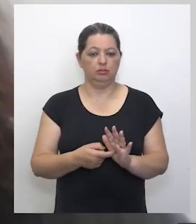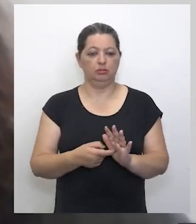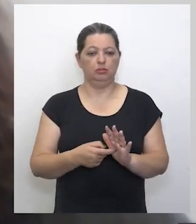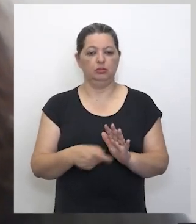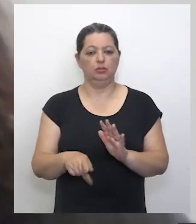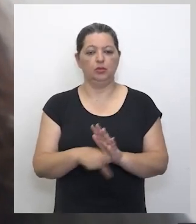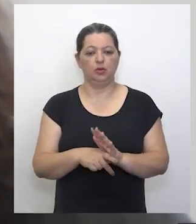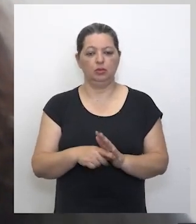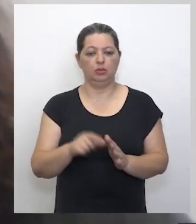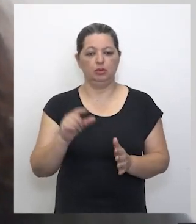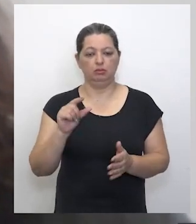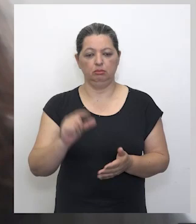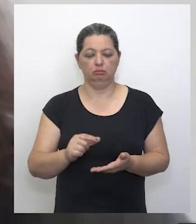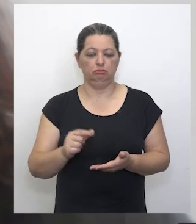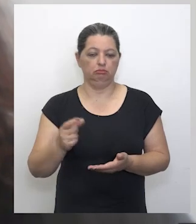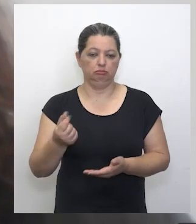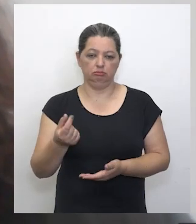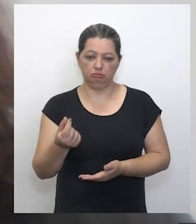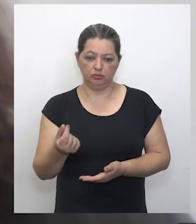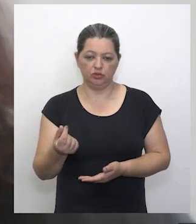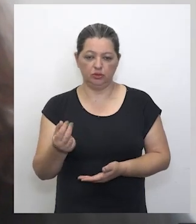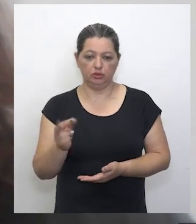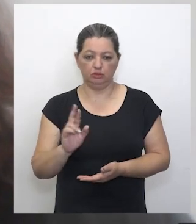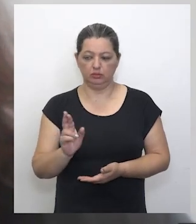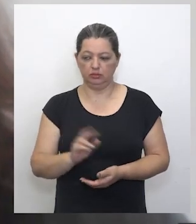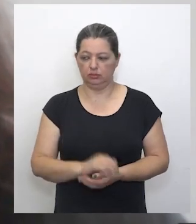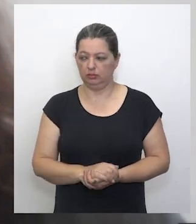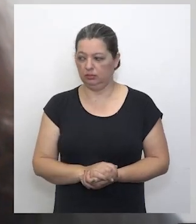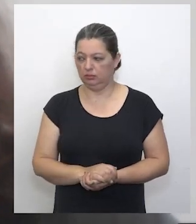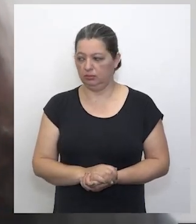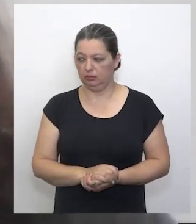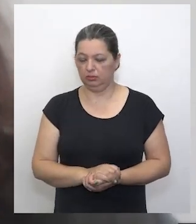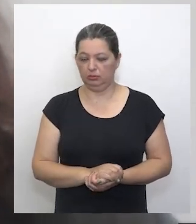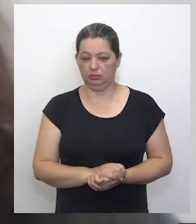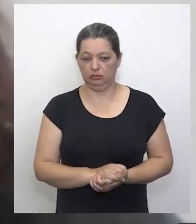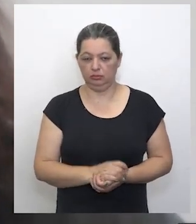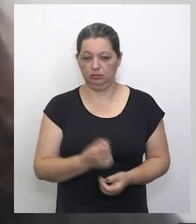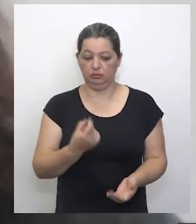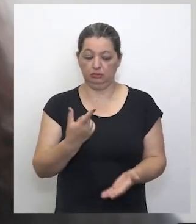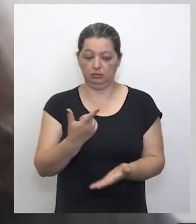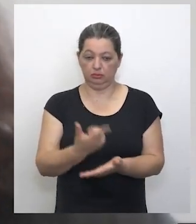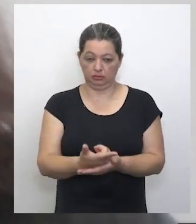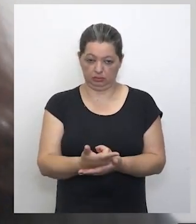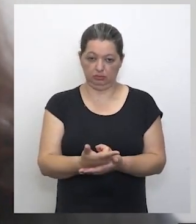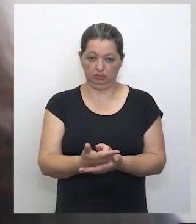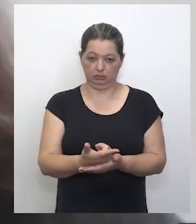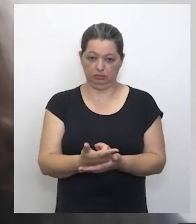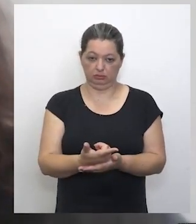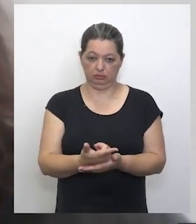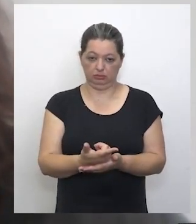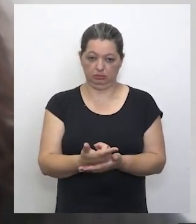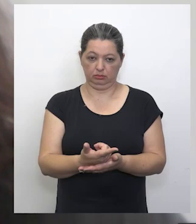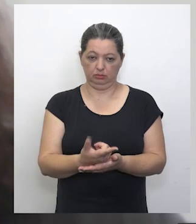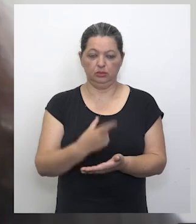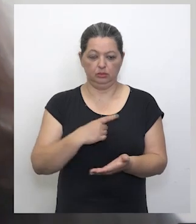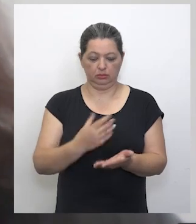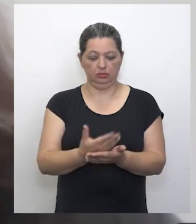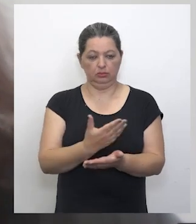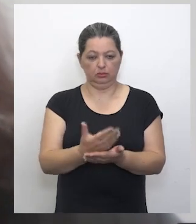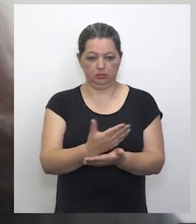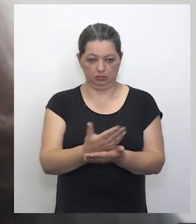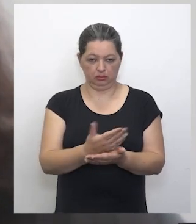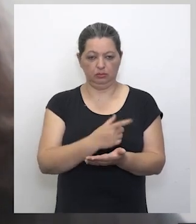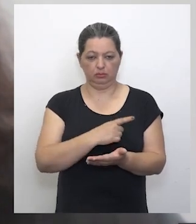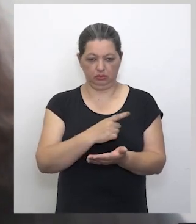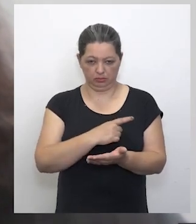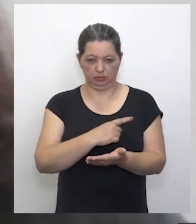notinhas, tanto pode ser aquelas que ele compra, ou aquelas que tem nos livros, tem